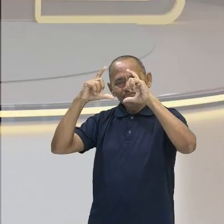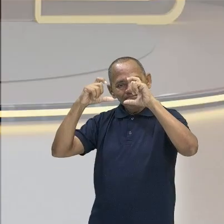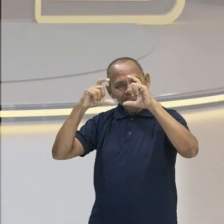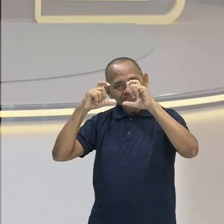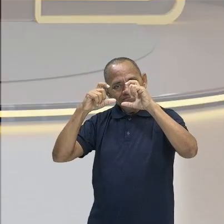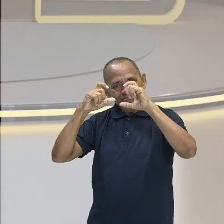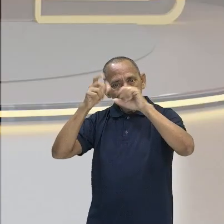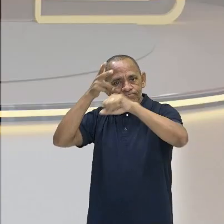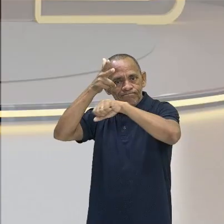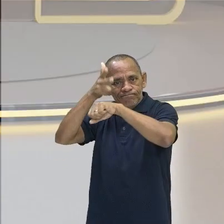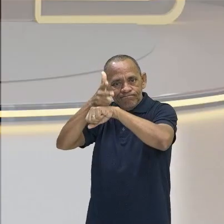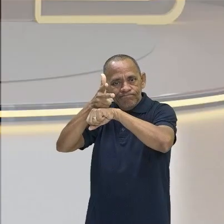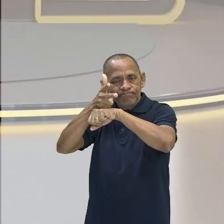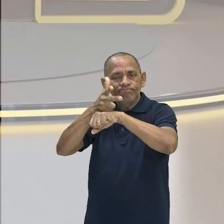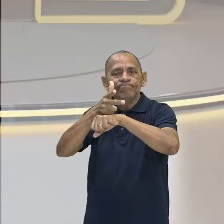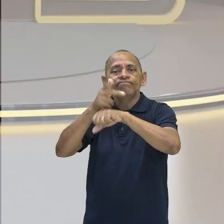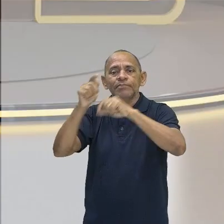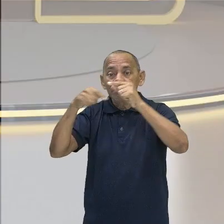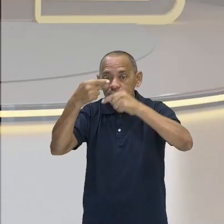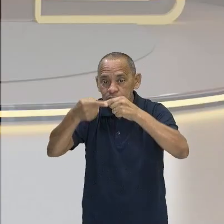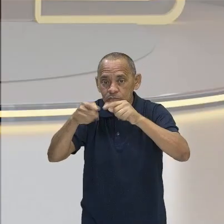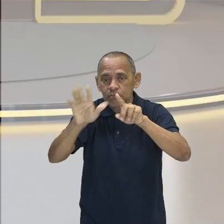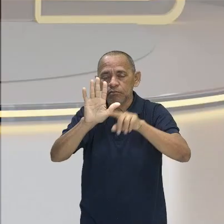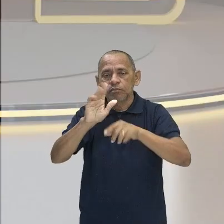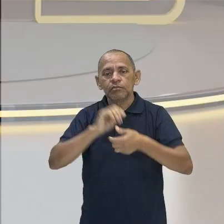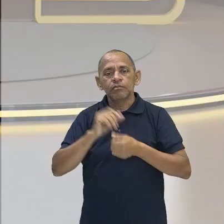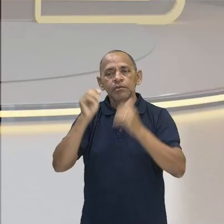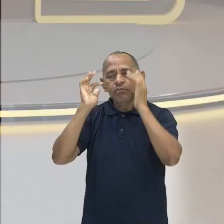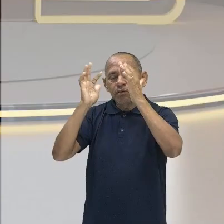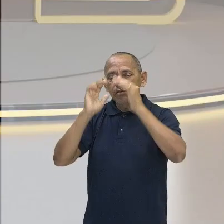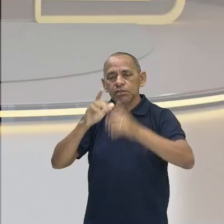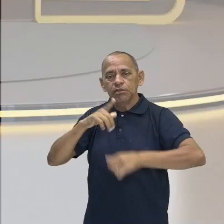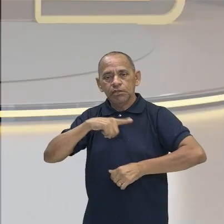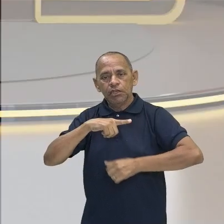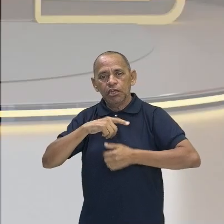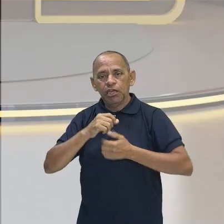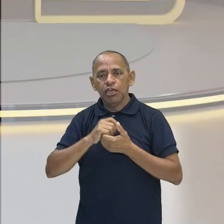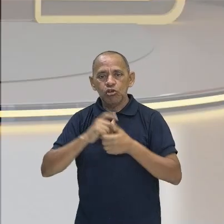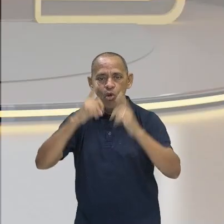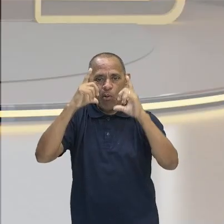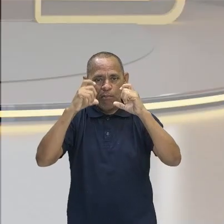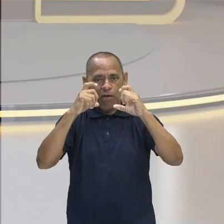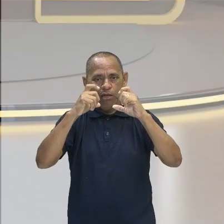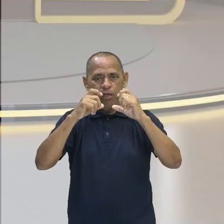pouco depois. Mas imagina, se eu tenho uma máquina fotográfica, para que eu vou gastar